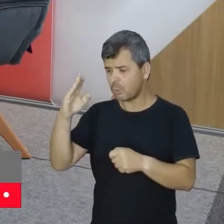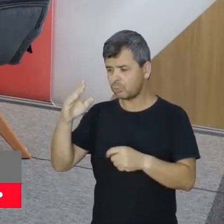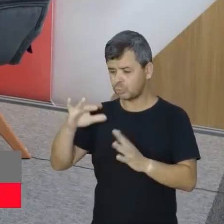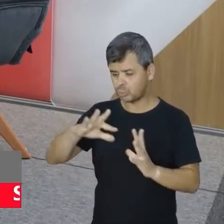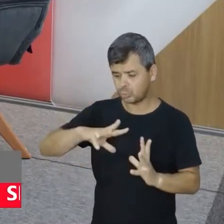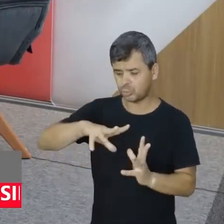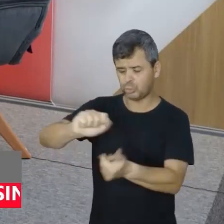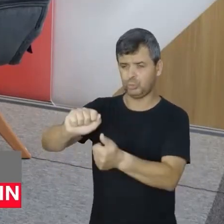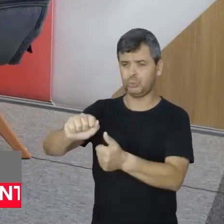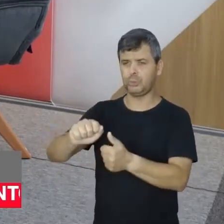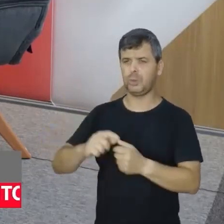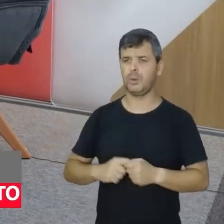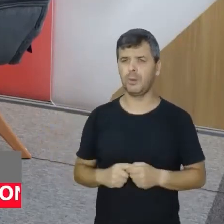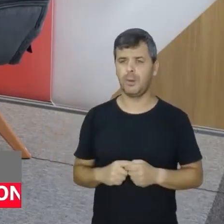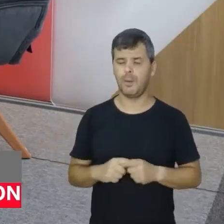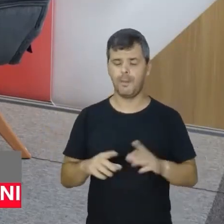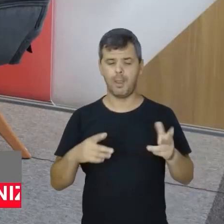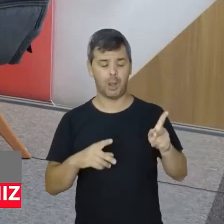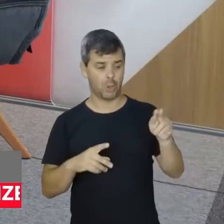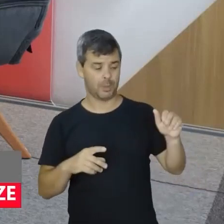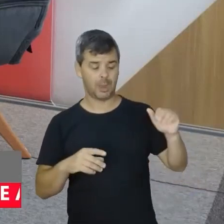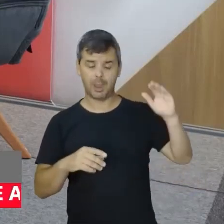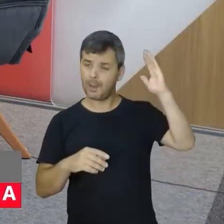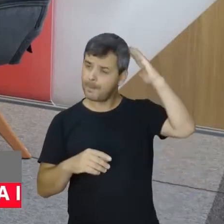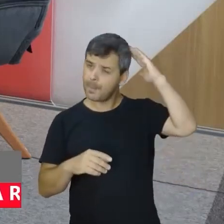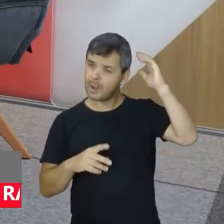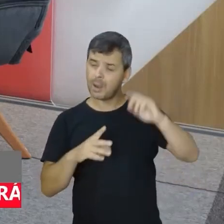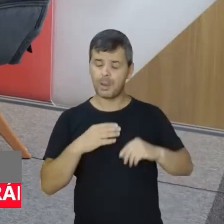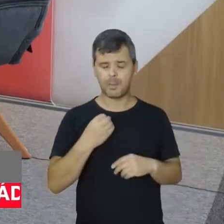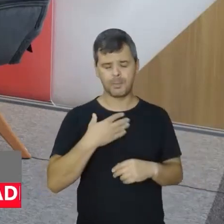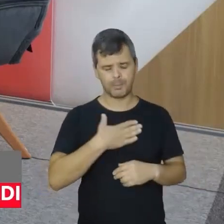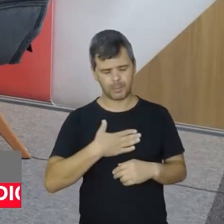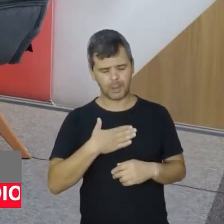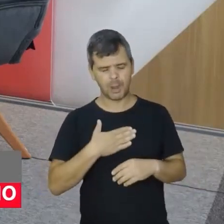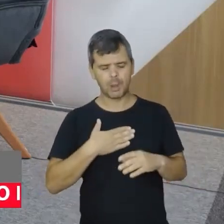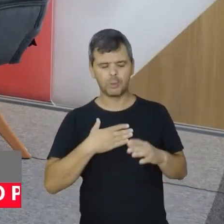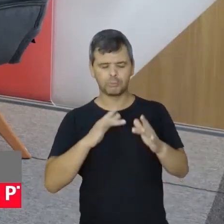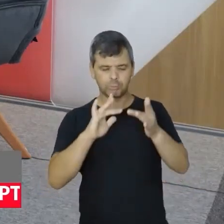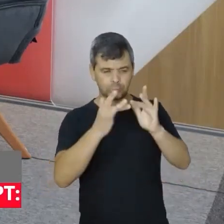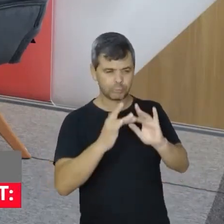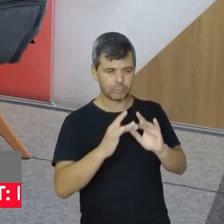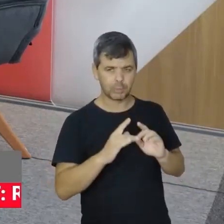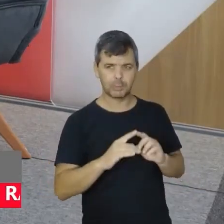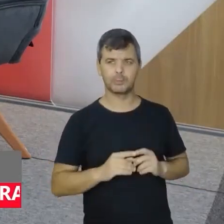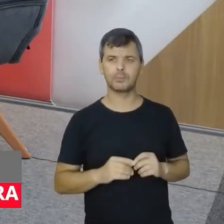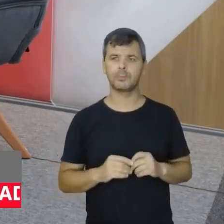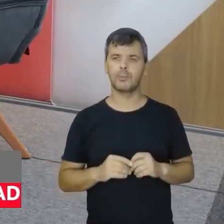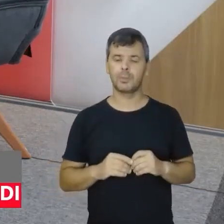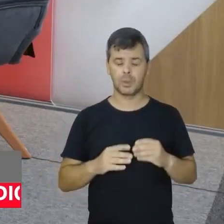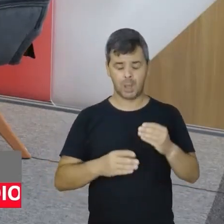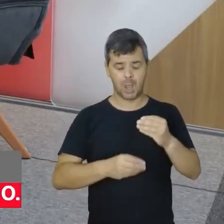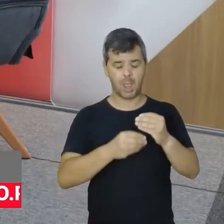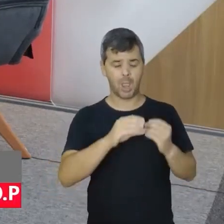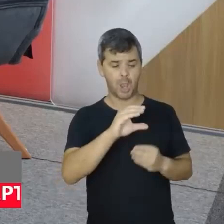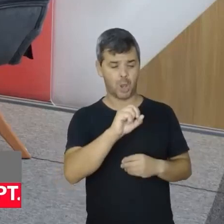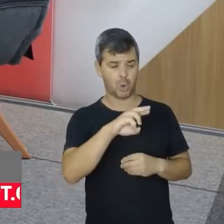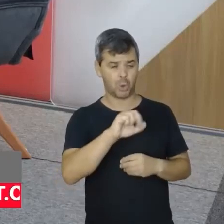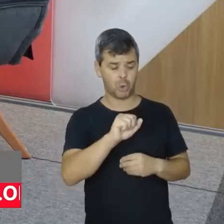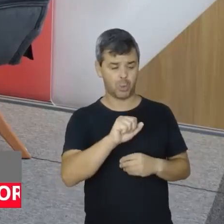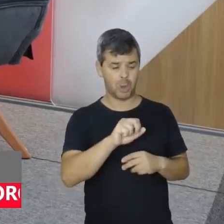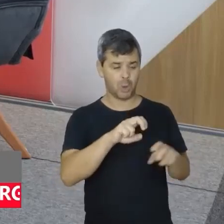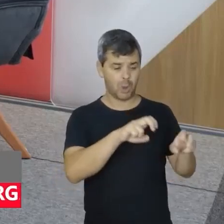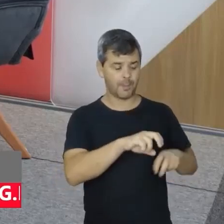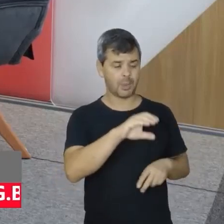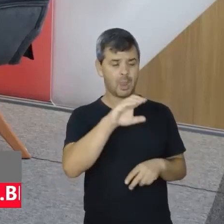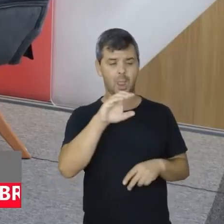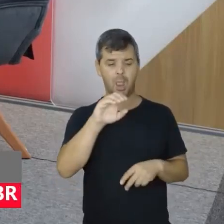Arilson Chiorato, lá do PT do Paraná, te dá bom dia. Gratidão pela parceria da Conab com a agroecologia